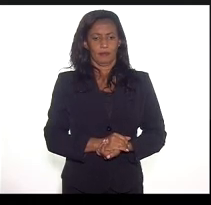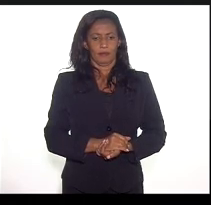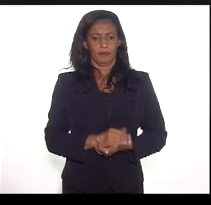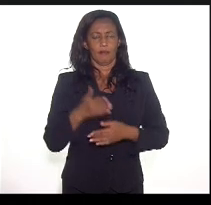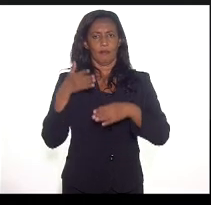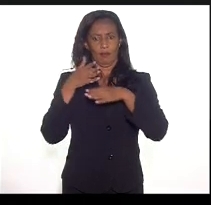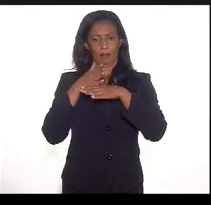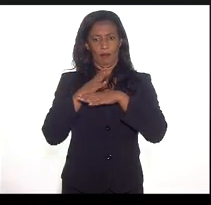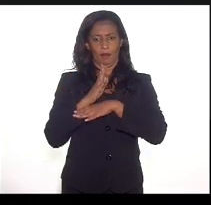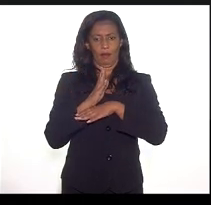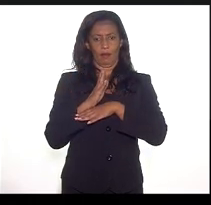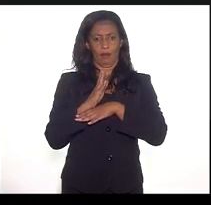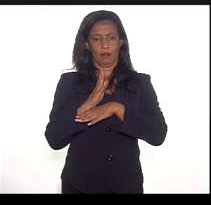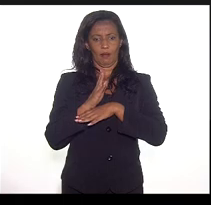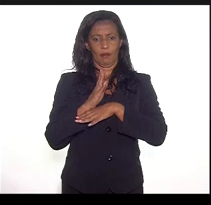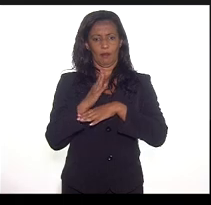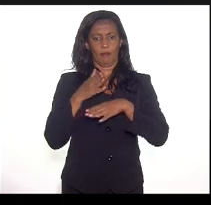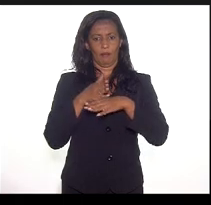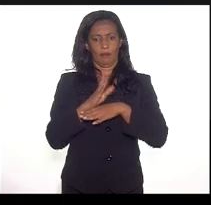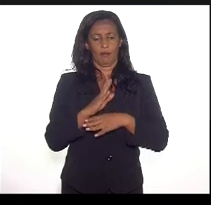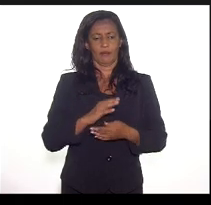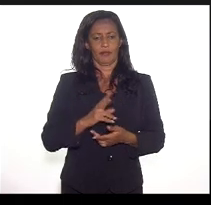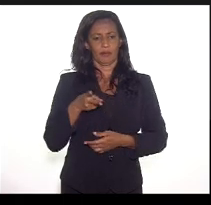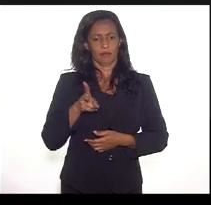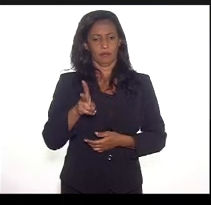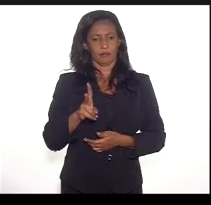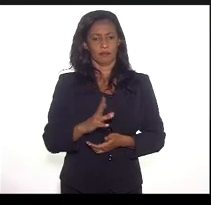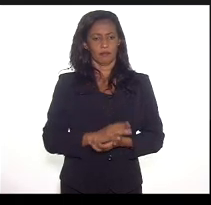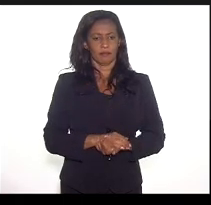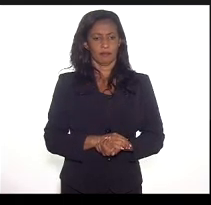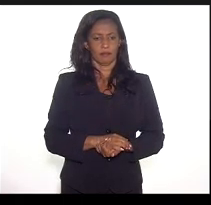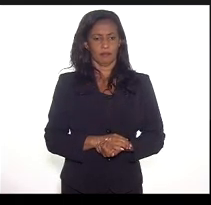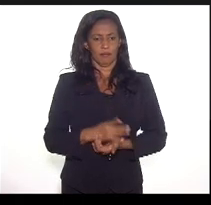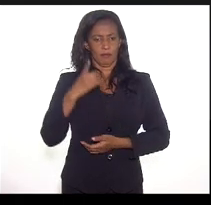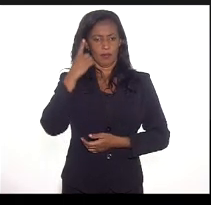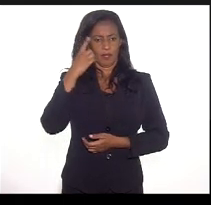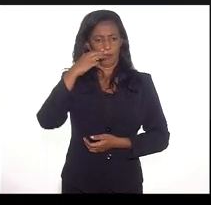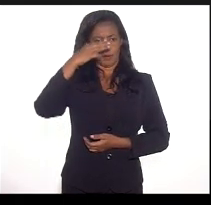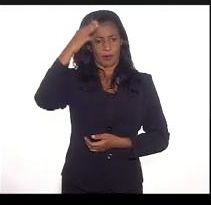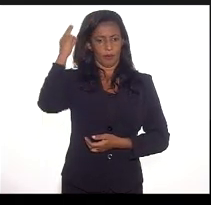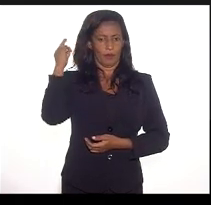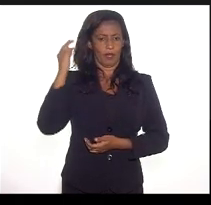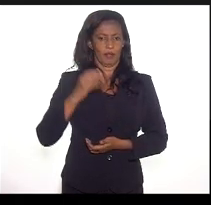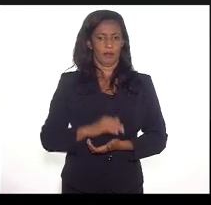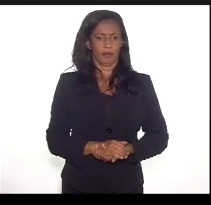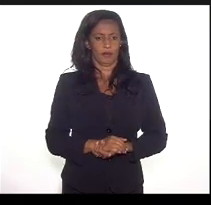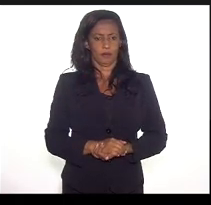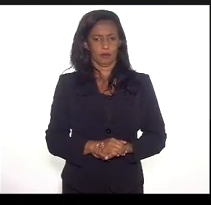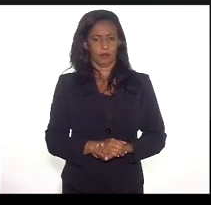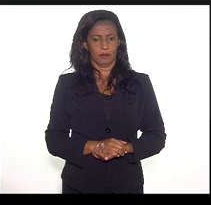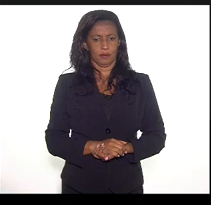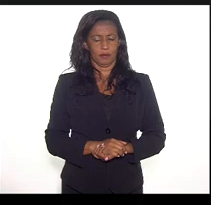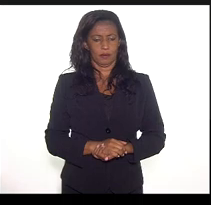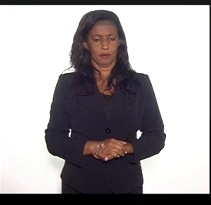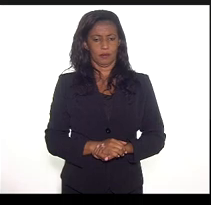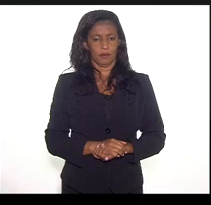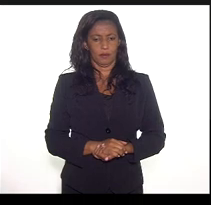Aprovada a matéria, vai autógrafo. Pois rejeitou não? O destaque. Não aprovou o deputado Márcio Pacheco, rejeitou o destaque, deputado. Pois